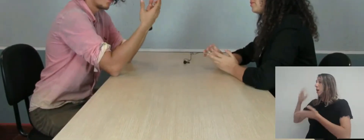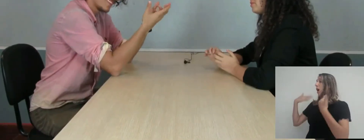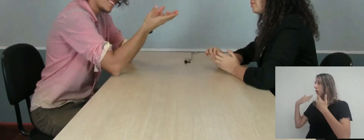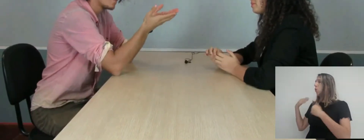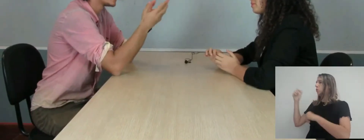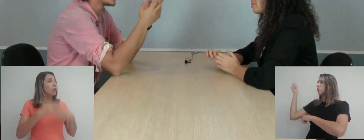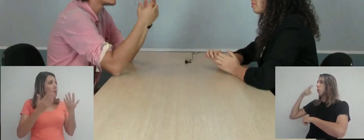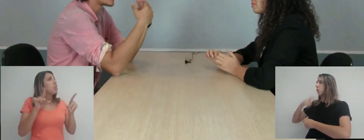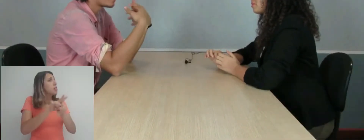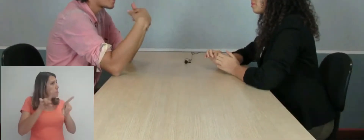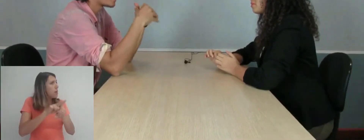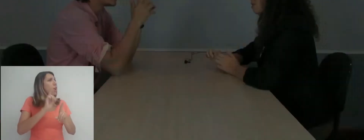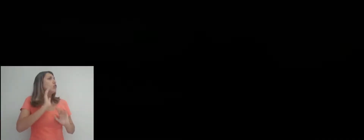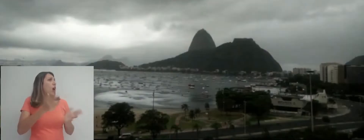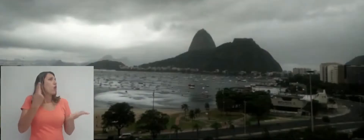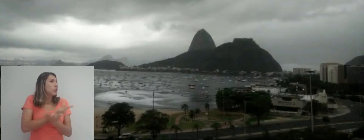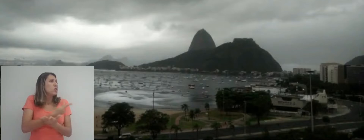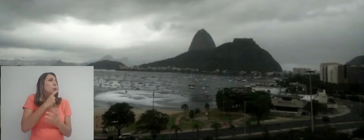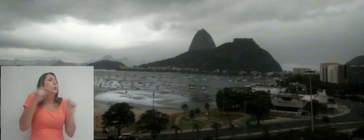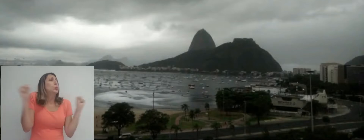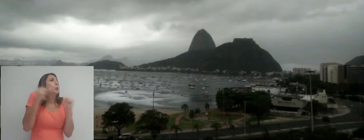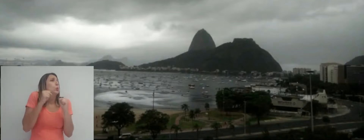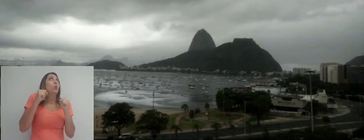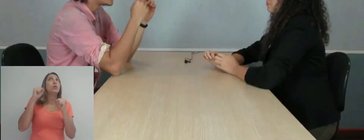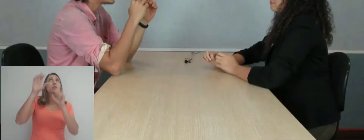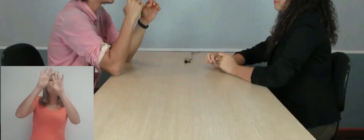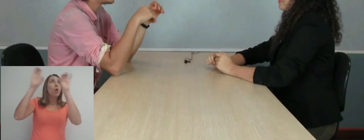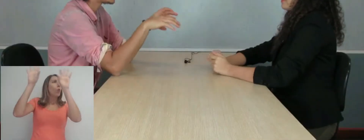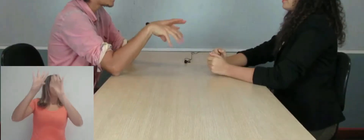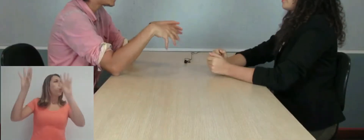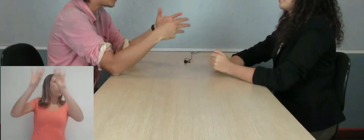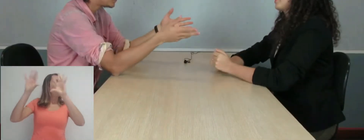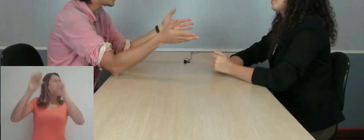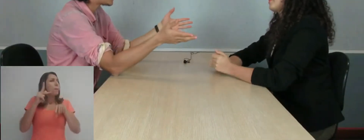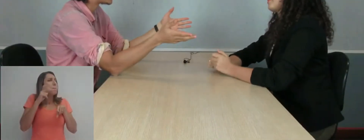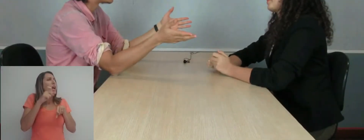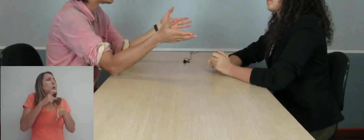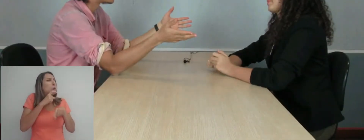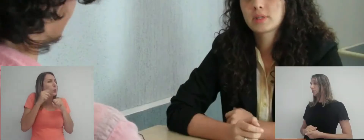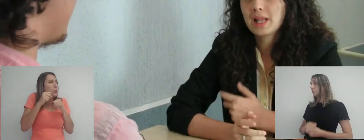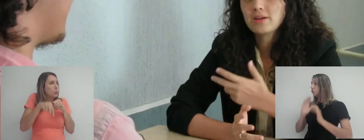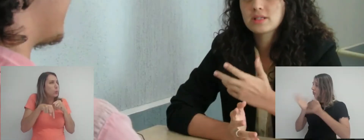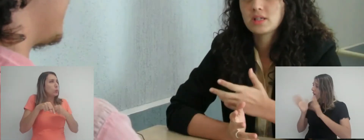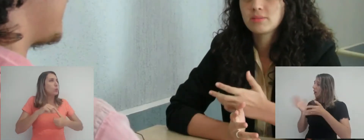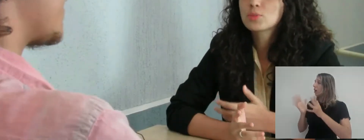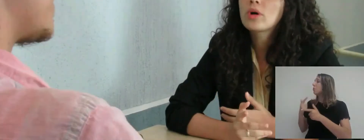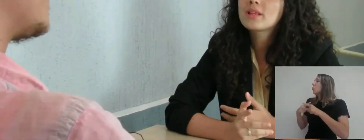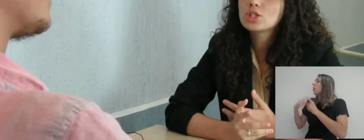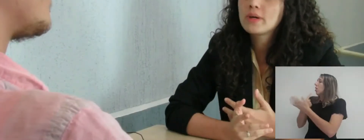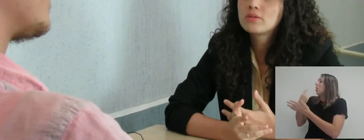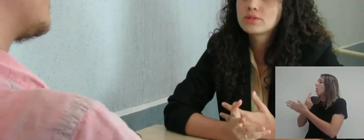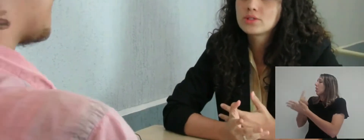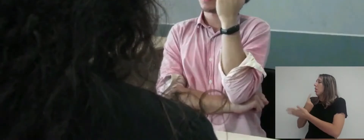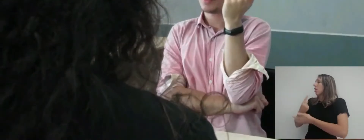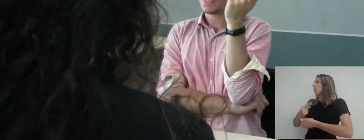manhãs de verão. E também já deve ter pego um dia de inverno com o céu encoberto, em que sentiu os pés gelarem. Claro que sim, mas por